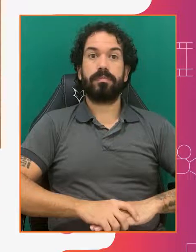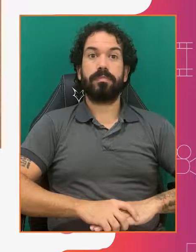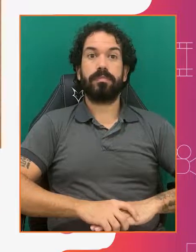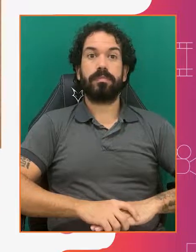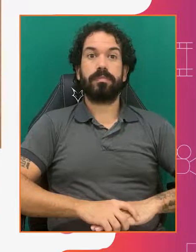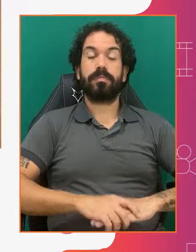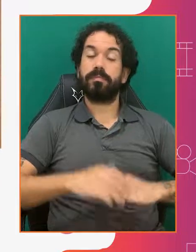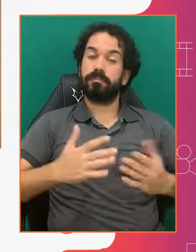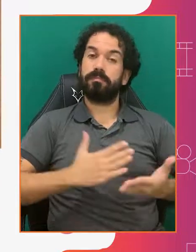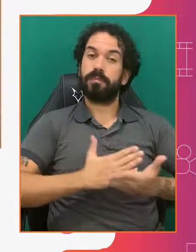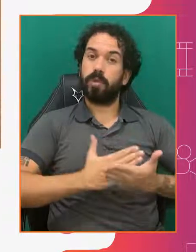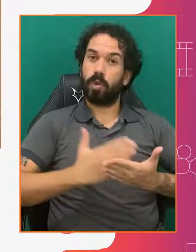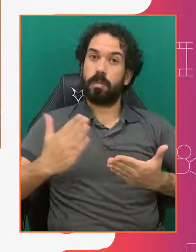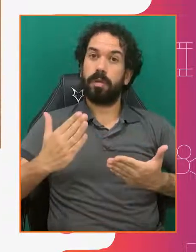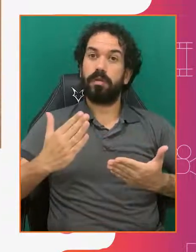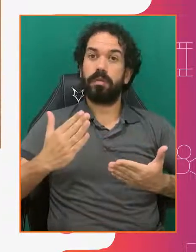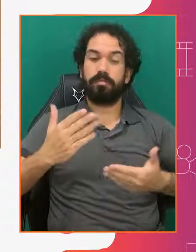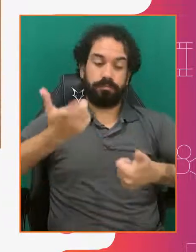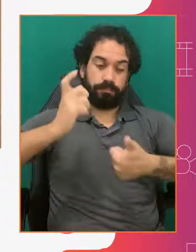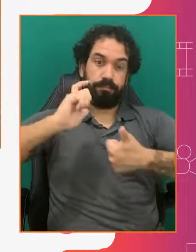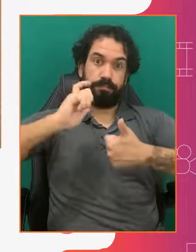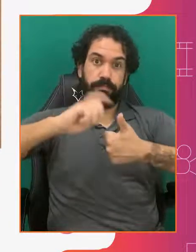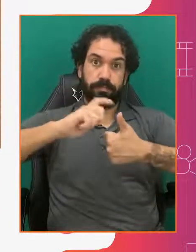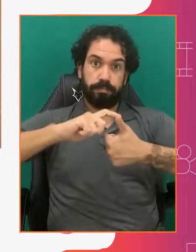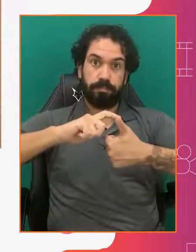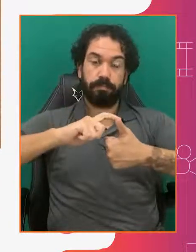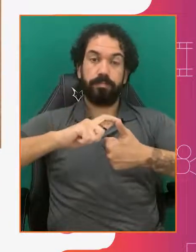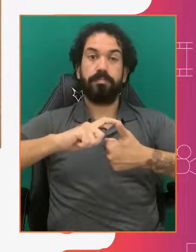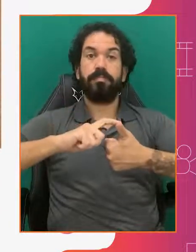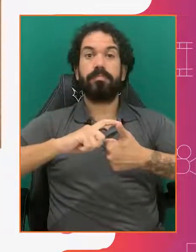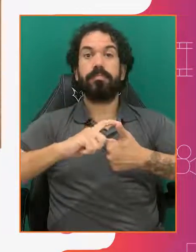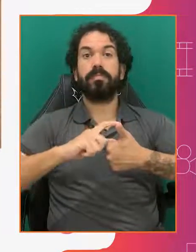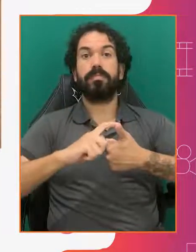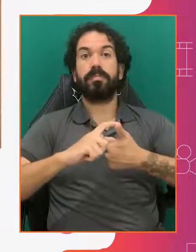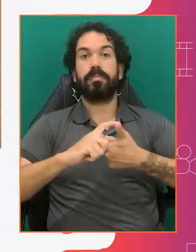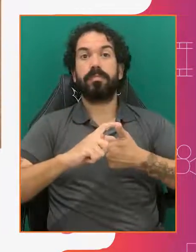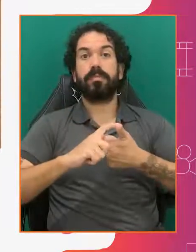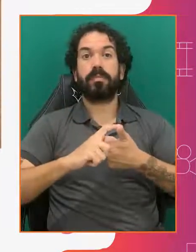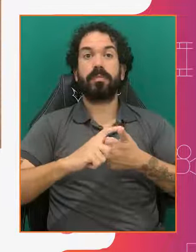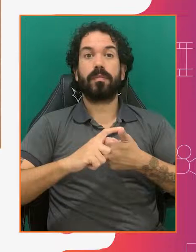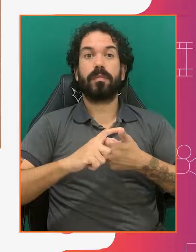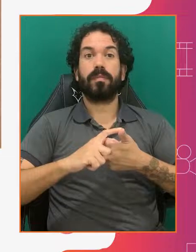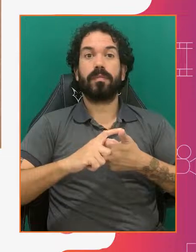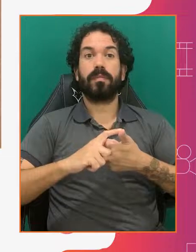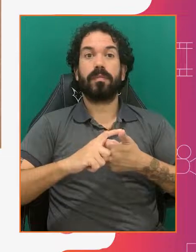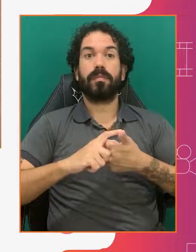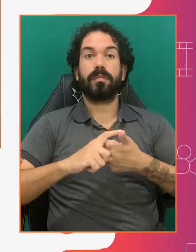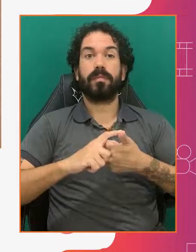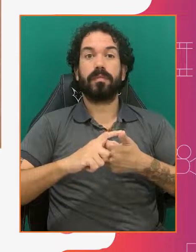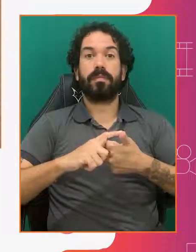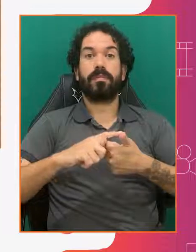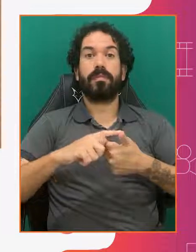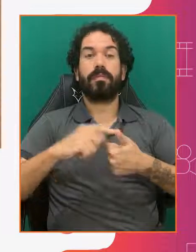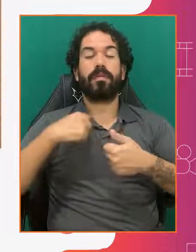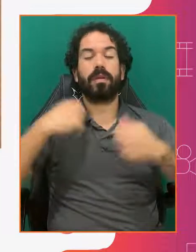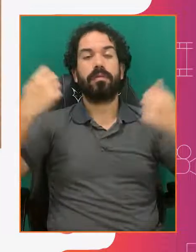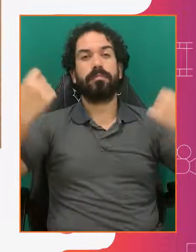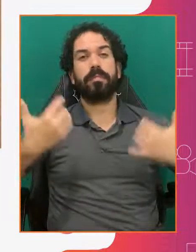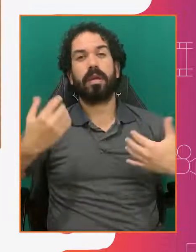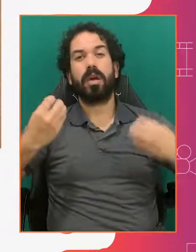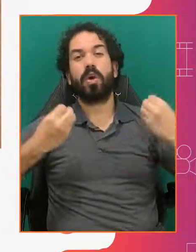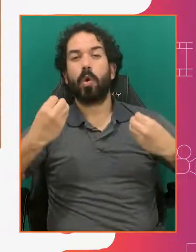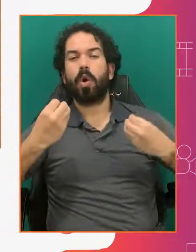Começando então pelo Straight Ahead Action, que a tradução literal ficaria algo mais ou menos